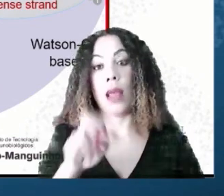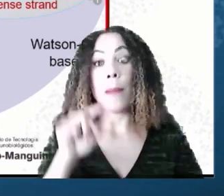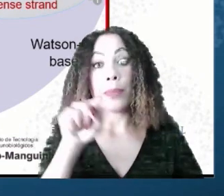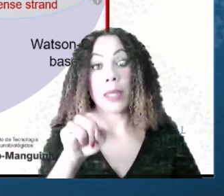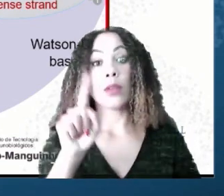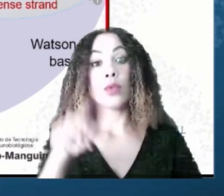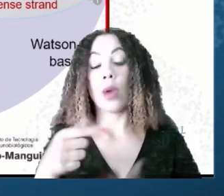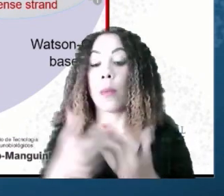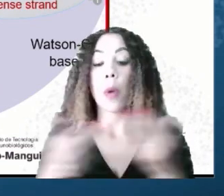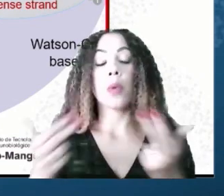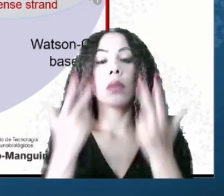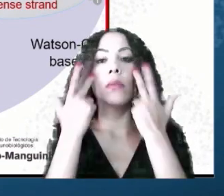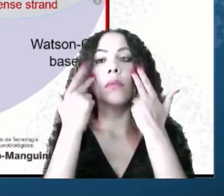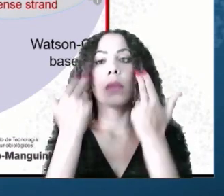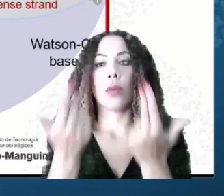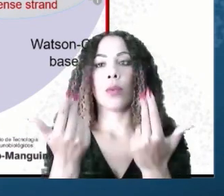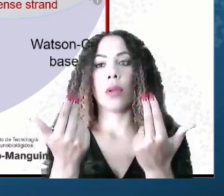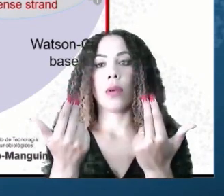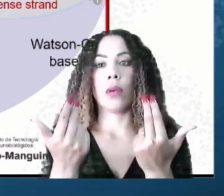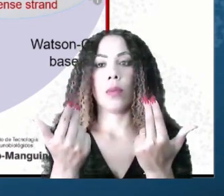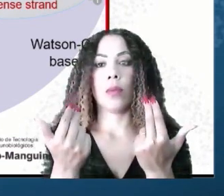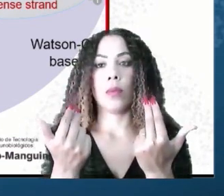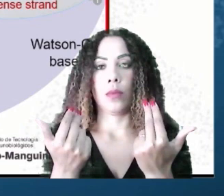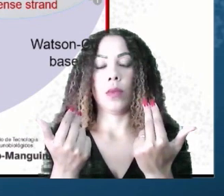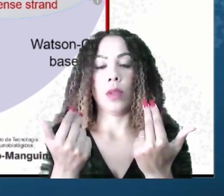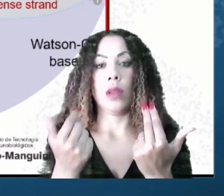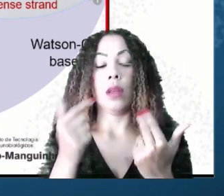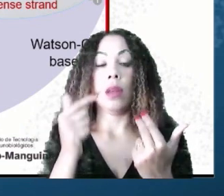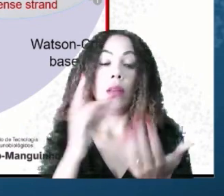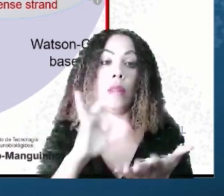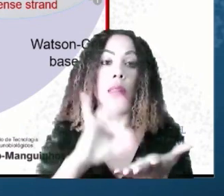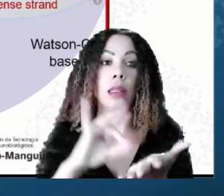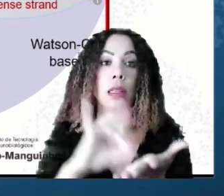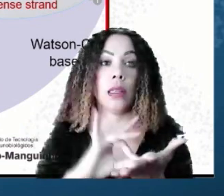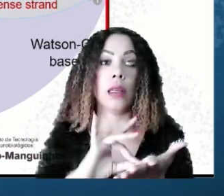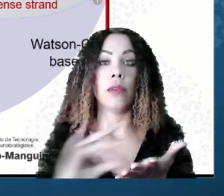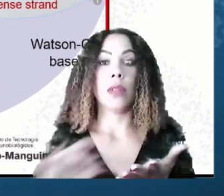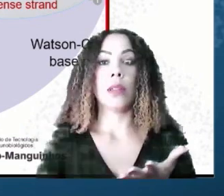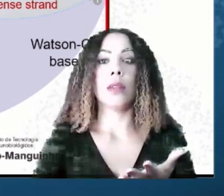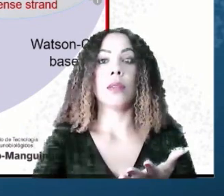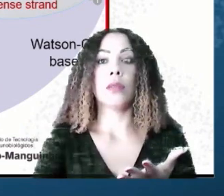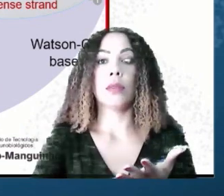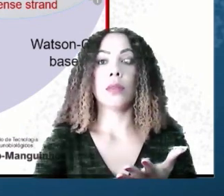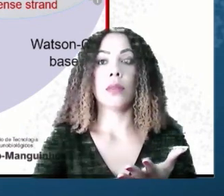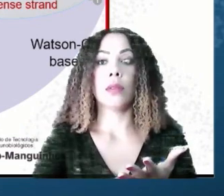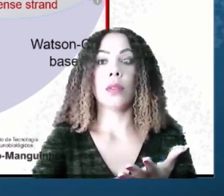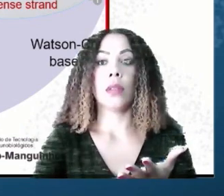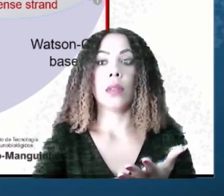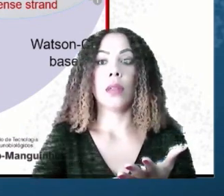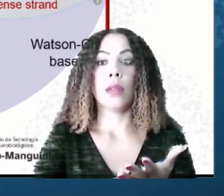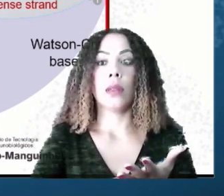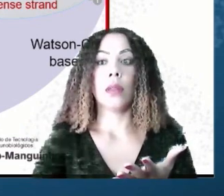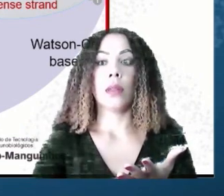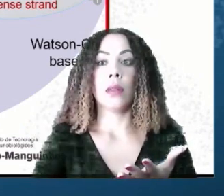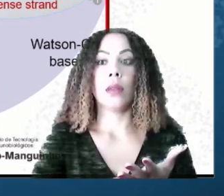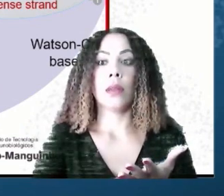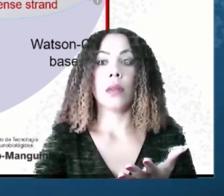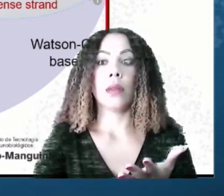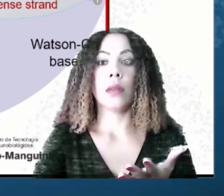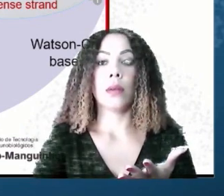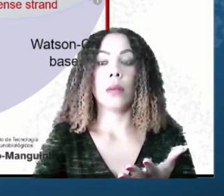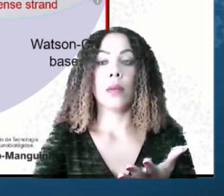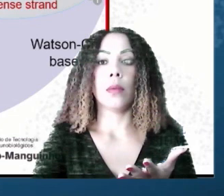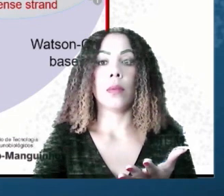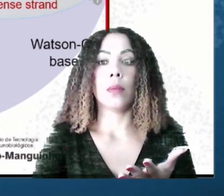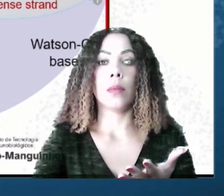mecanismo natural, que, na verdade, você tem um mecanismo de